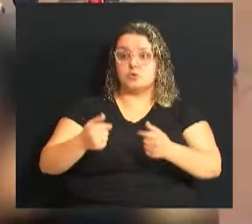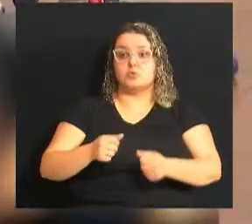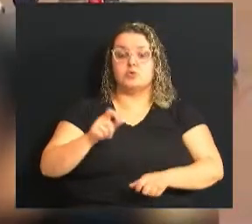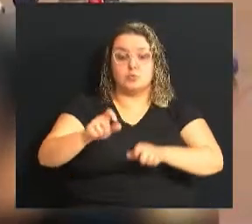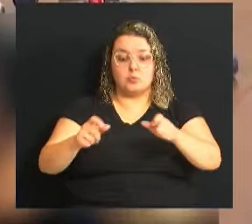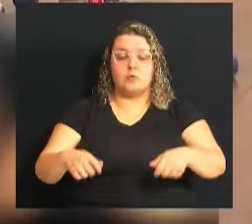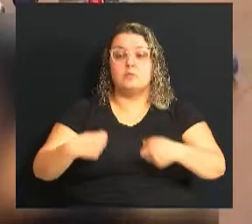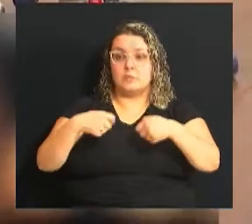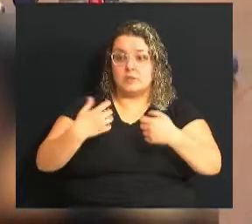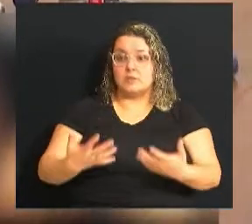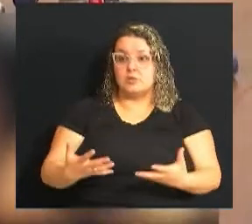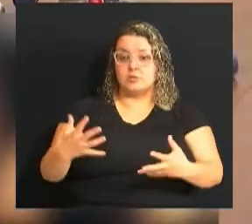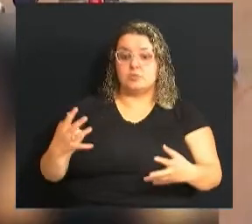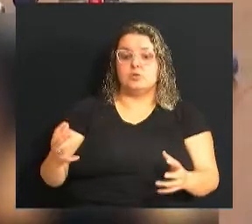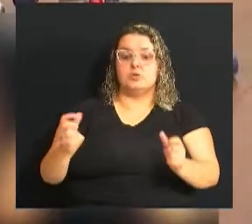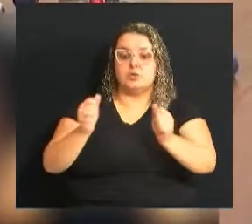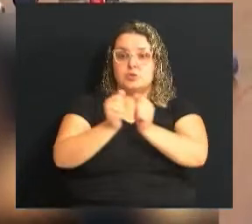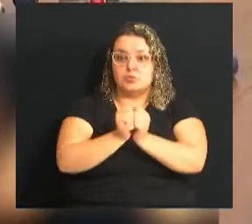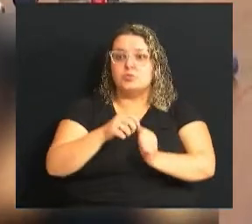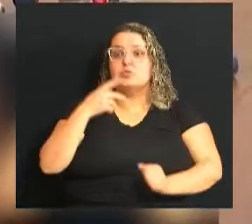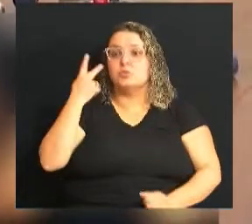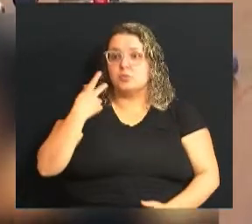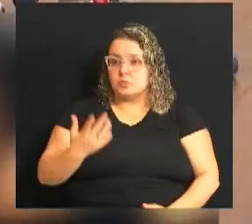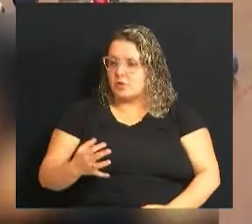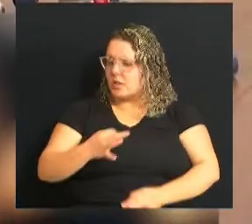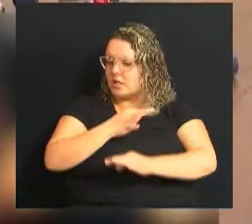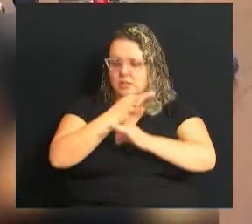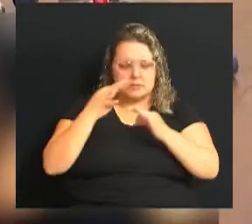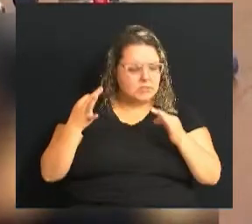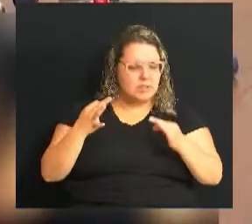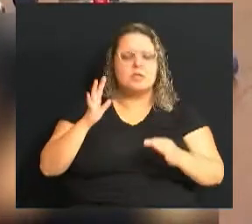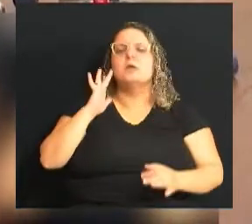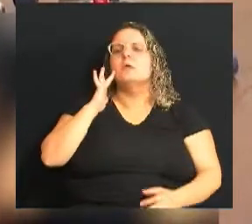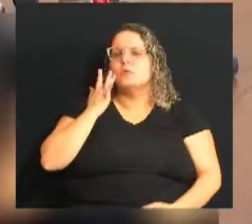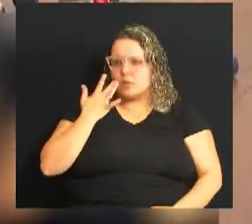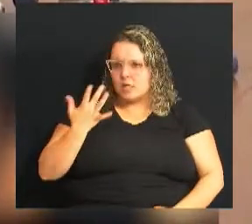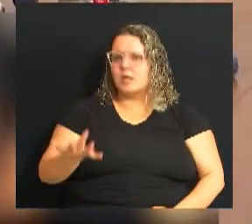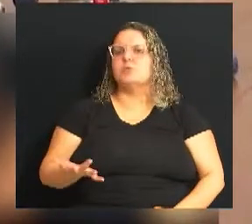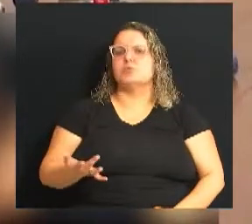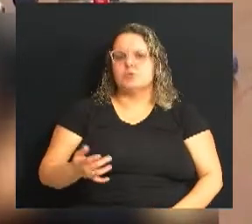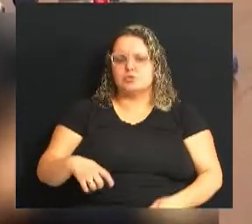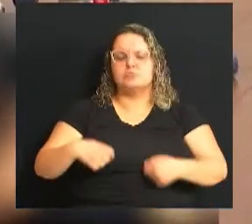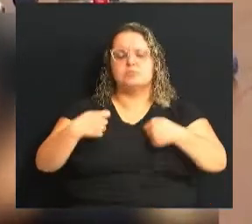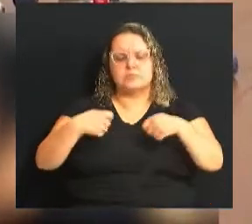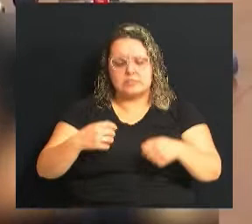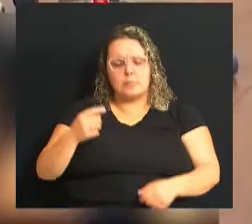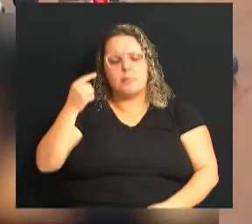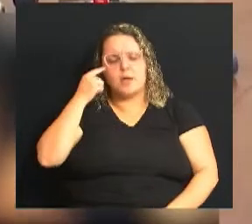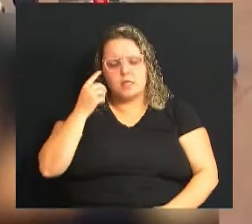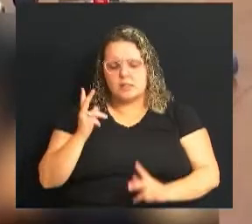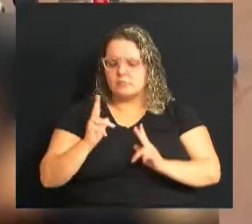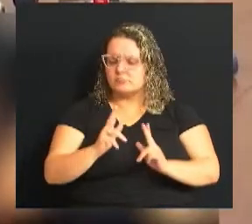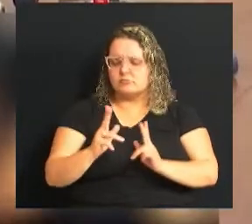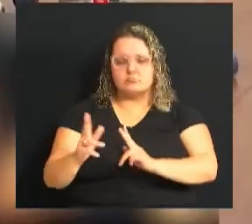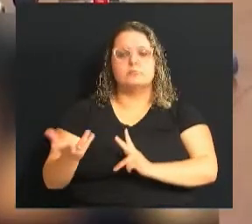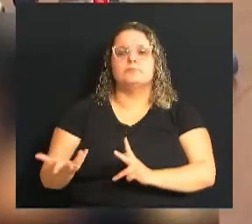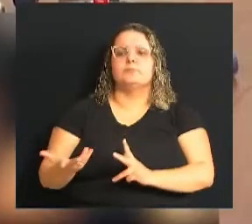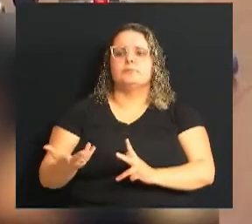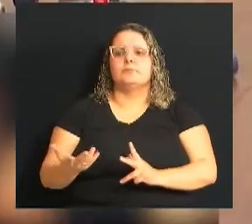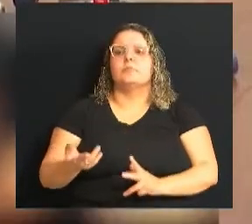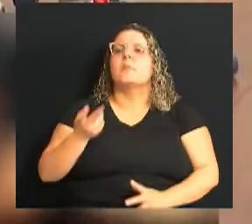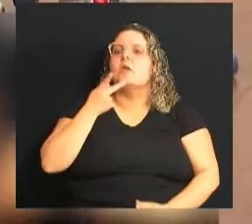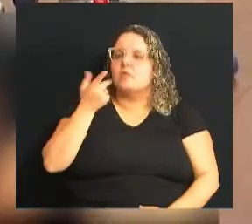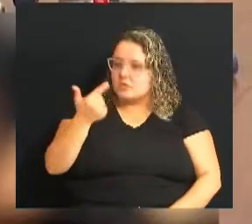Juntar os vereadores é excelente, eu acho que deve ser pensado nessa ótica. Volto a ratificar,